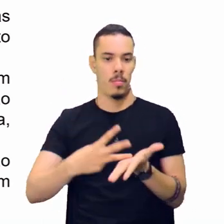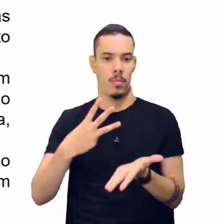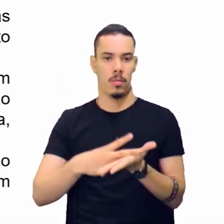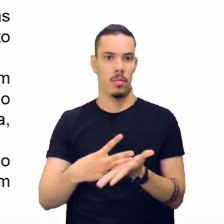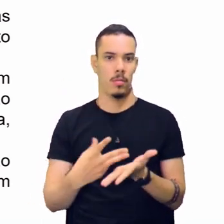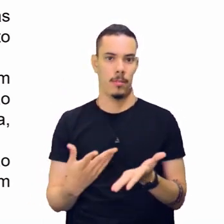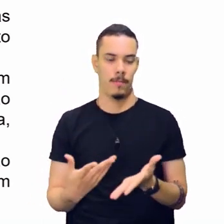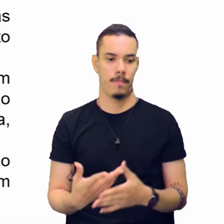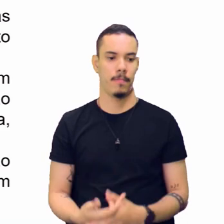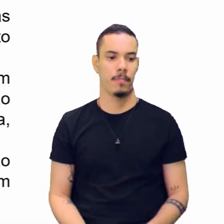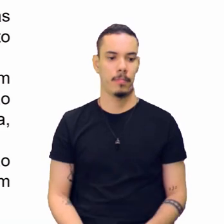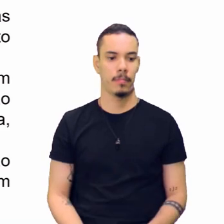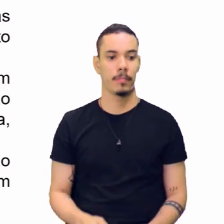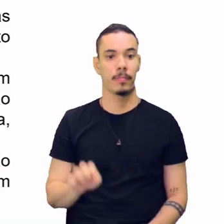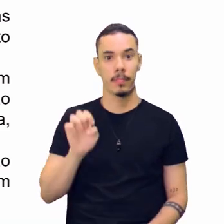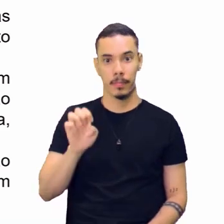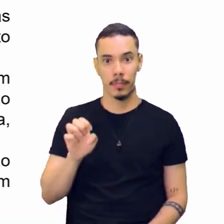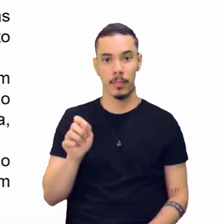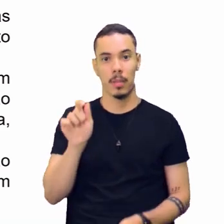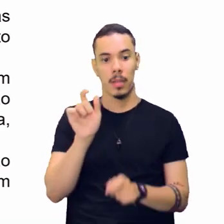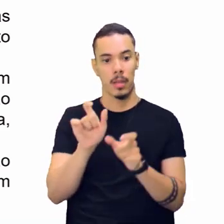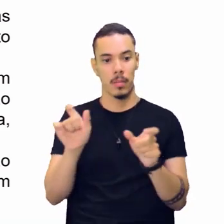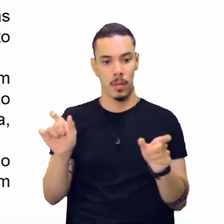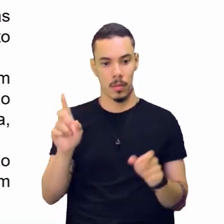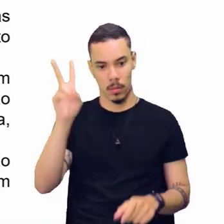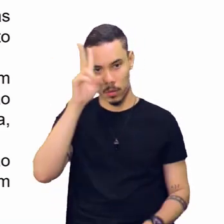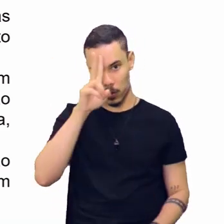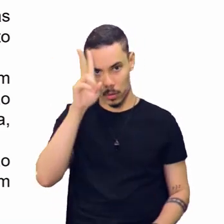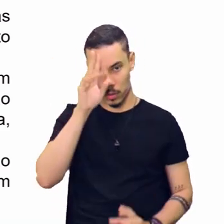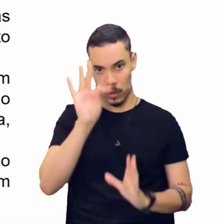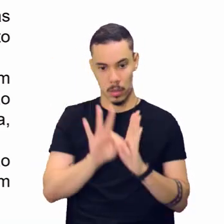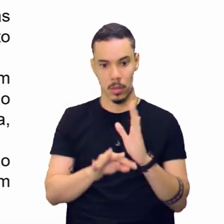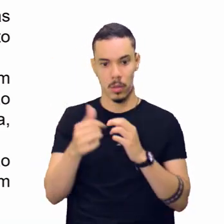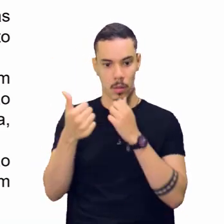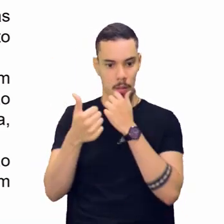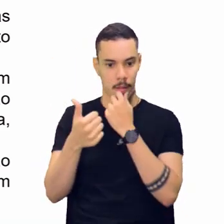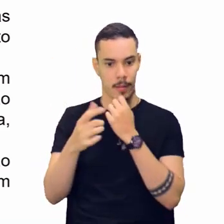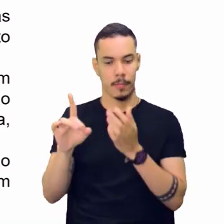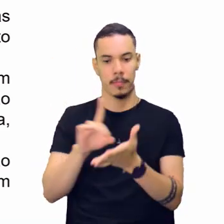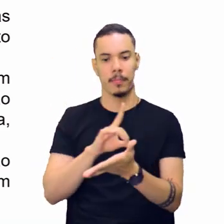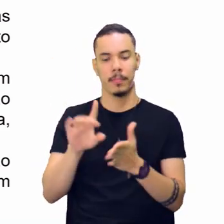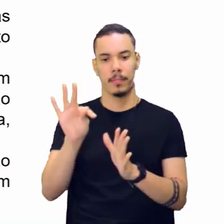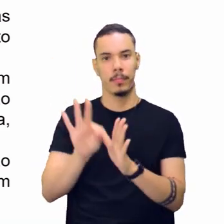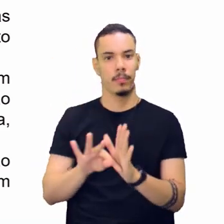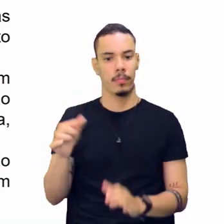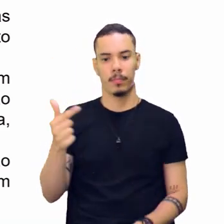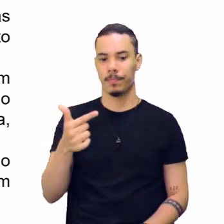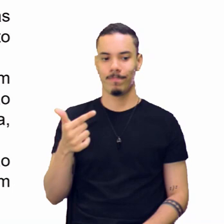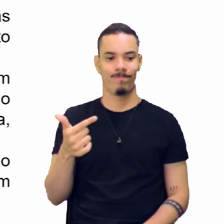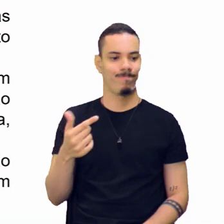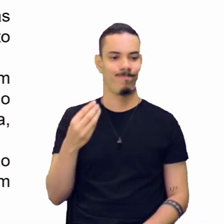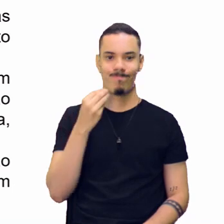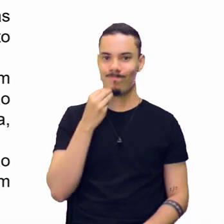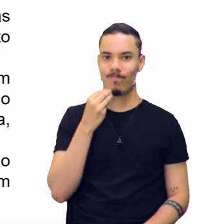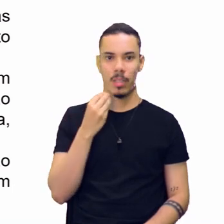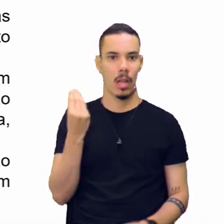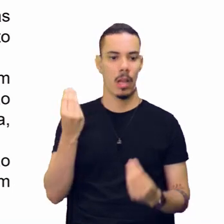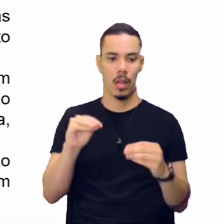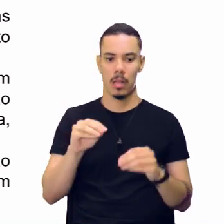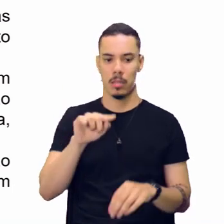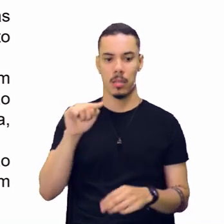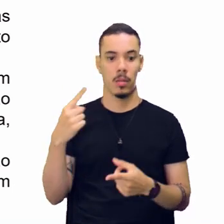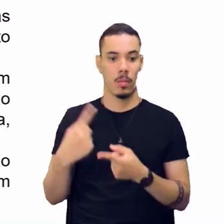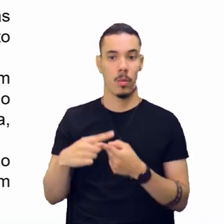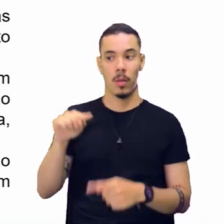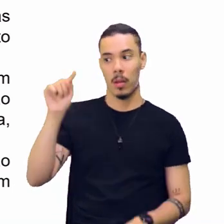proparoxítona. E as palavras história do texto 1 e dicionário do texto 2 não deveriam estar acentuadas, porque os